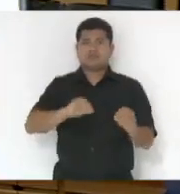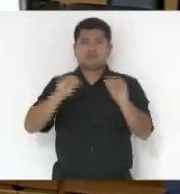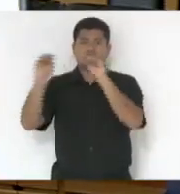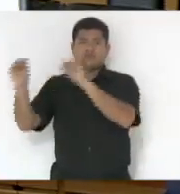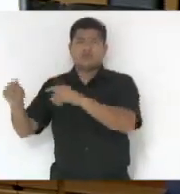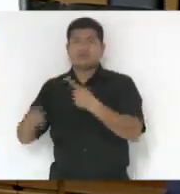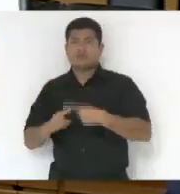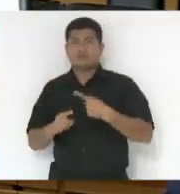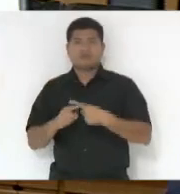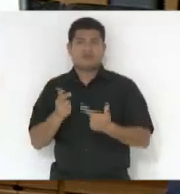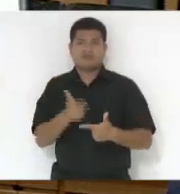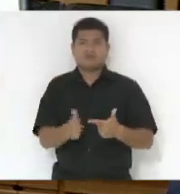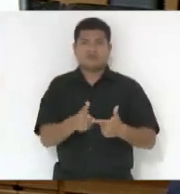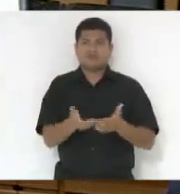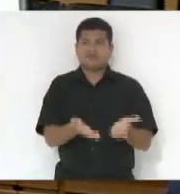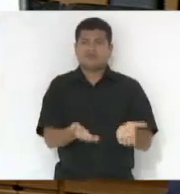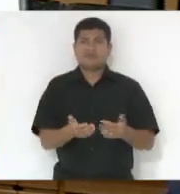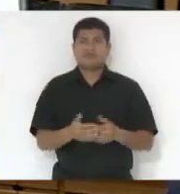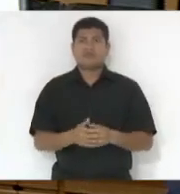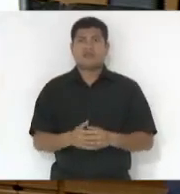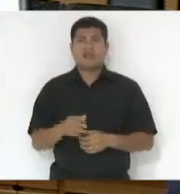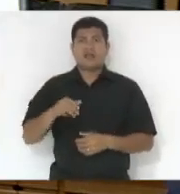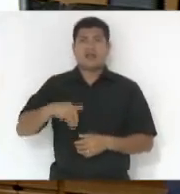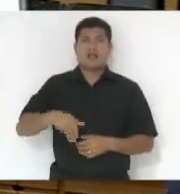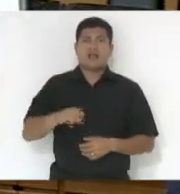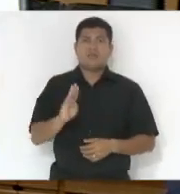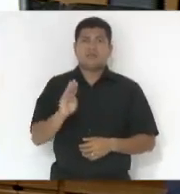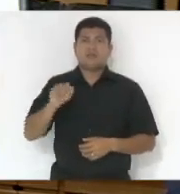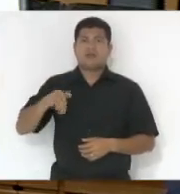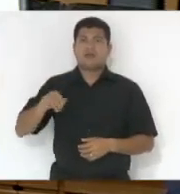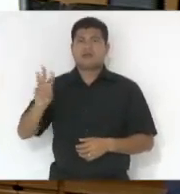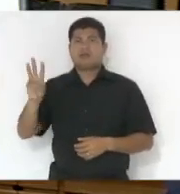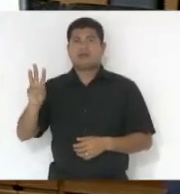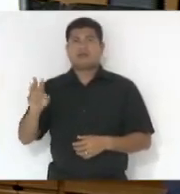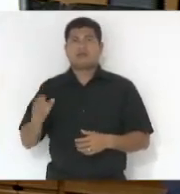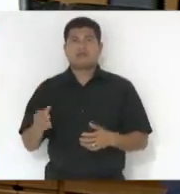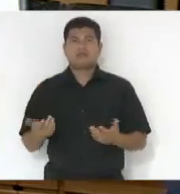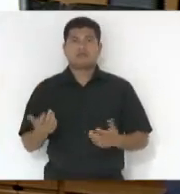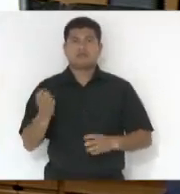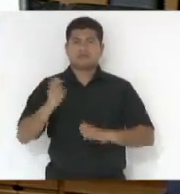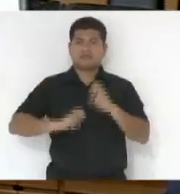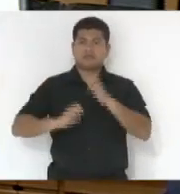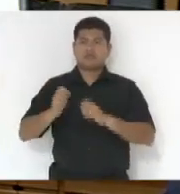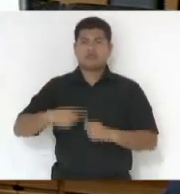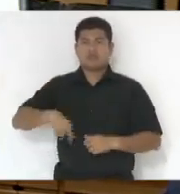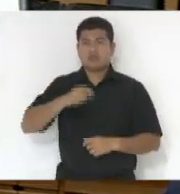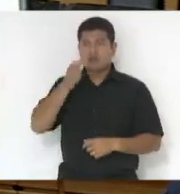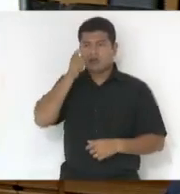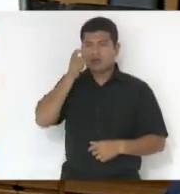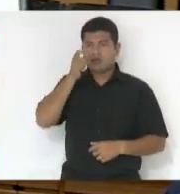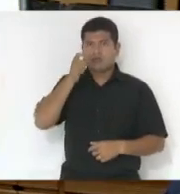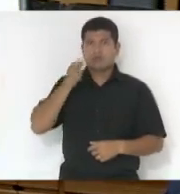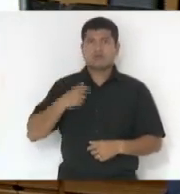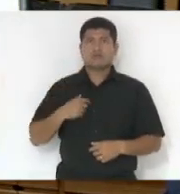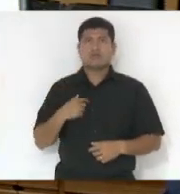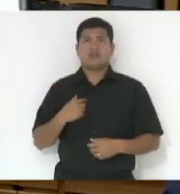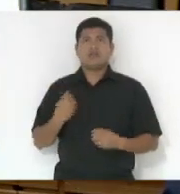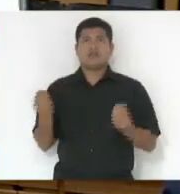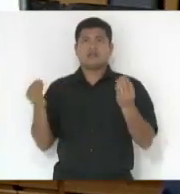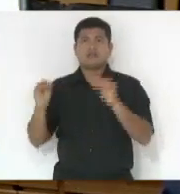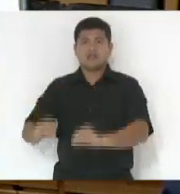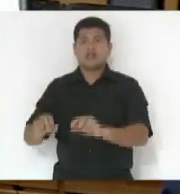imagina, hoje, a BMW competiu com vários estados, todos nós acompanhamos essas notícias, para se instalar em Santa